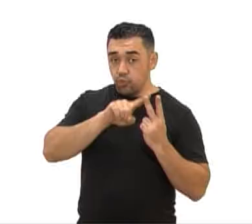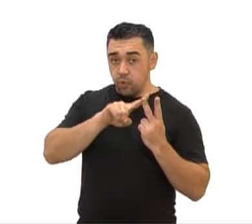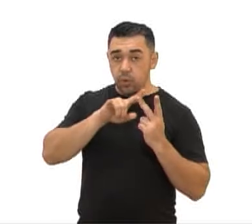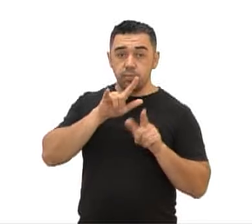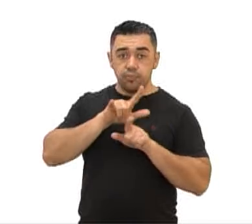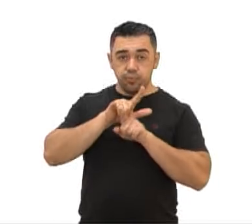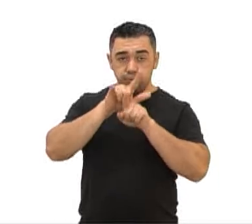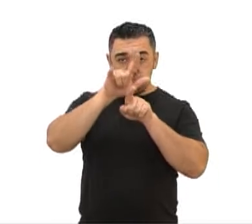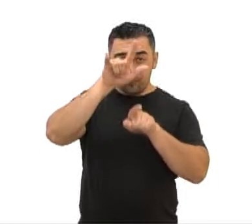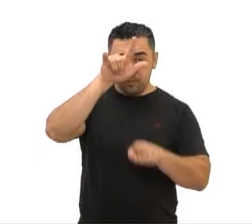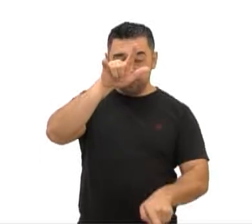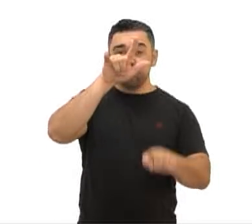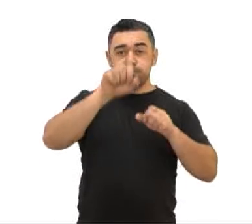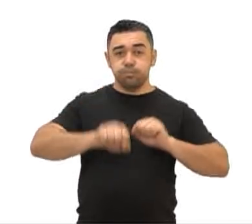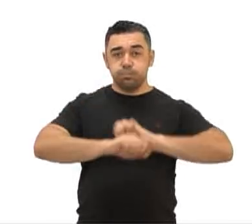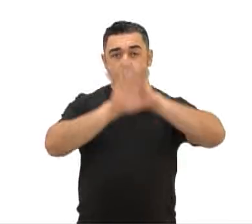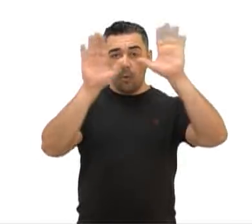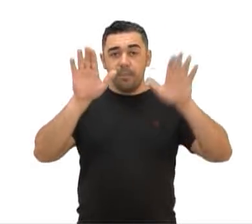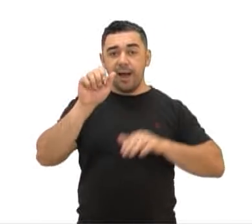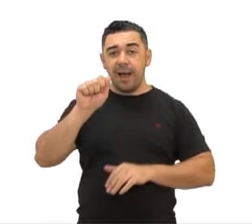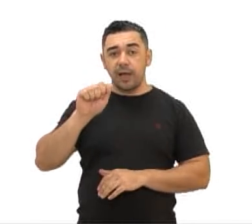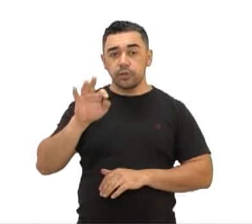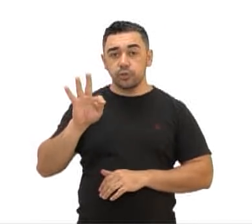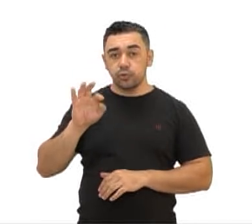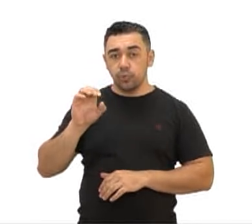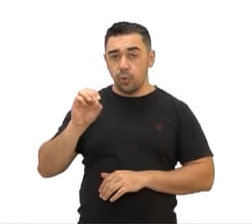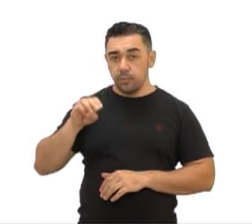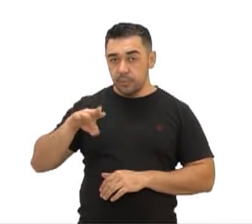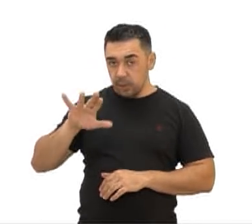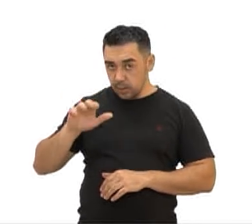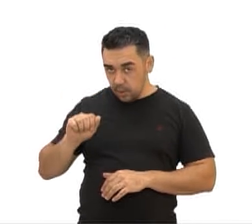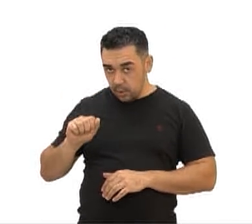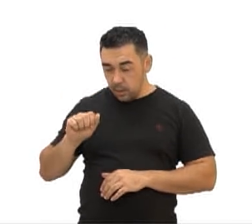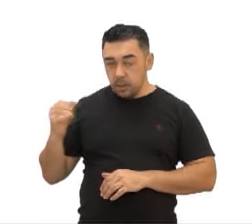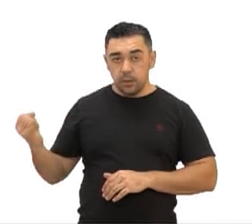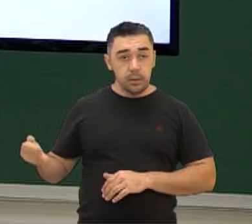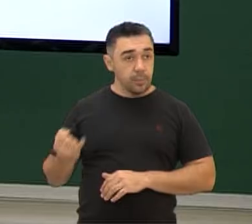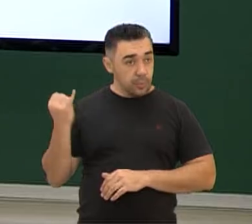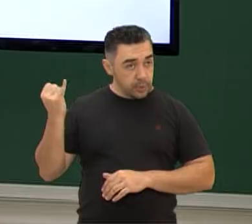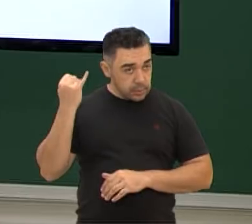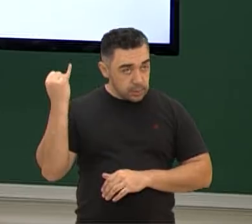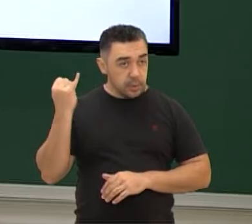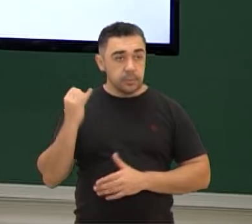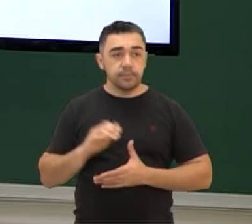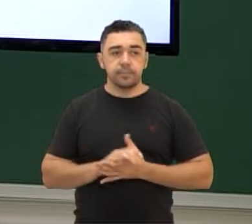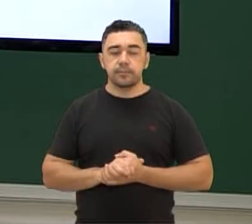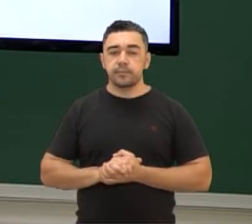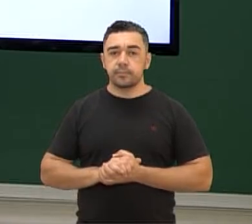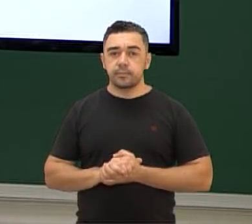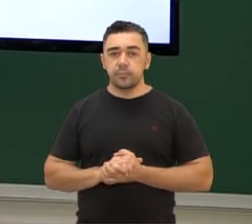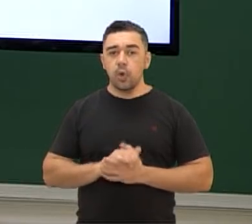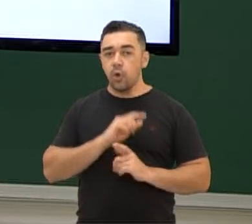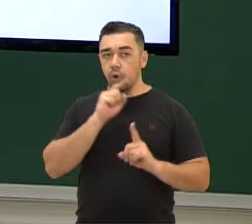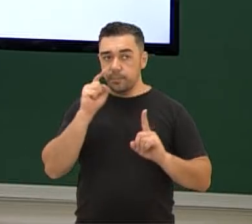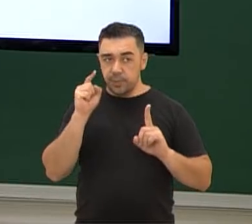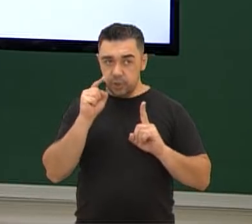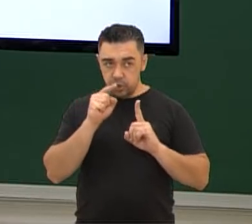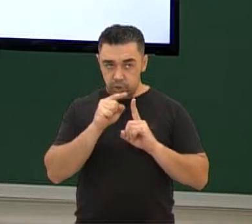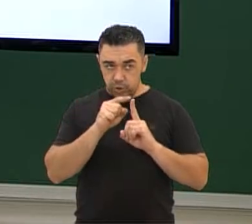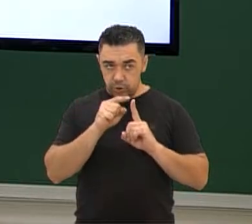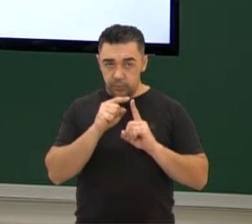bombas atômicas sobre o Japão. Importante, volta aí, presta atenção. O objetivo, então,